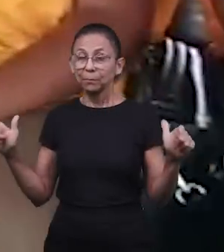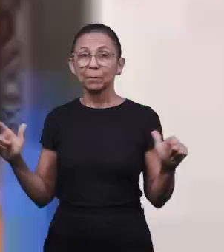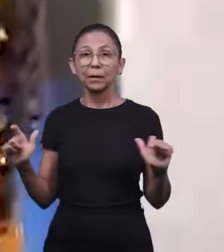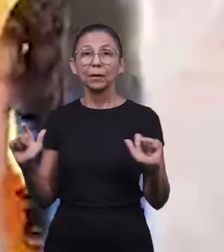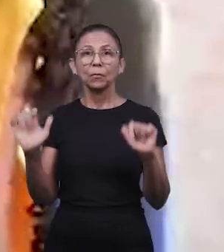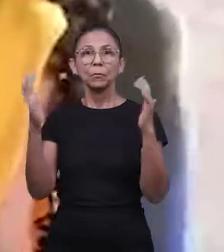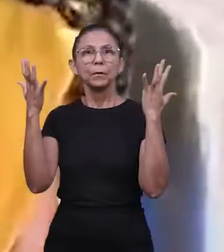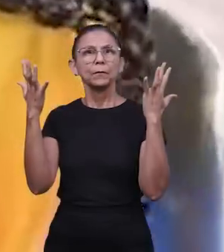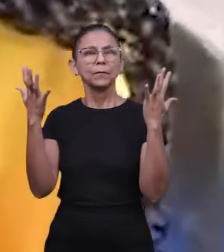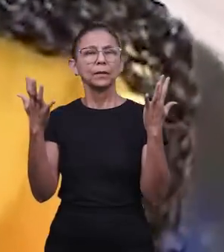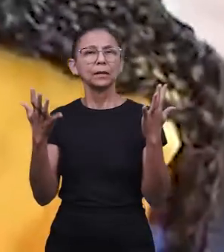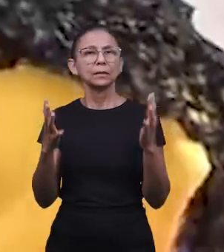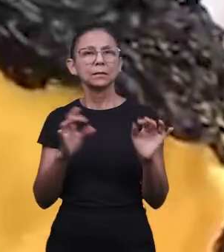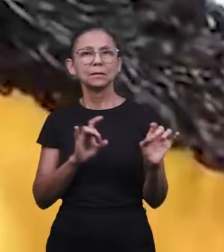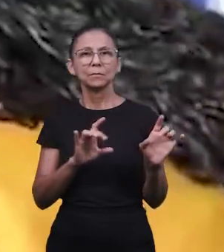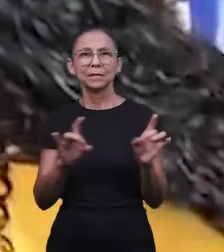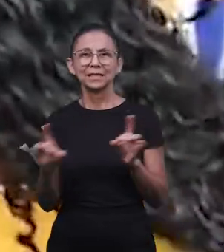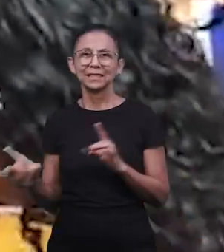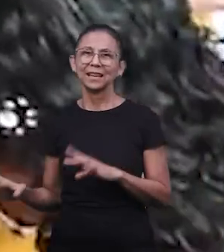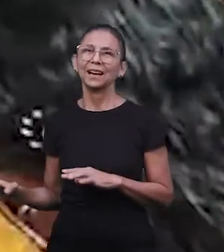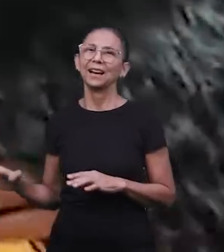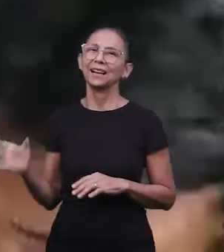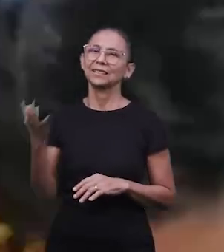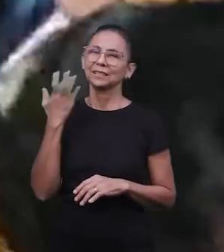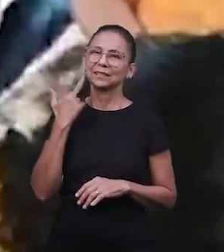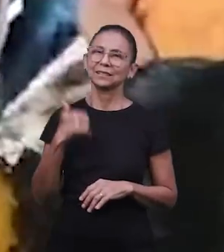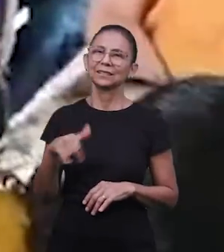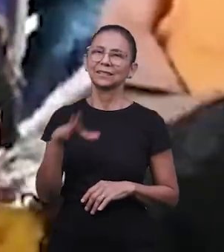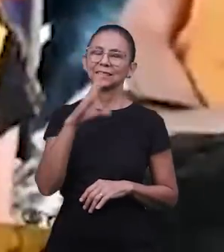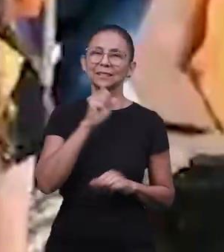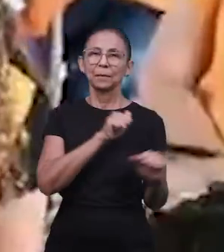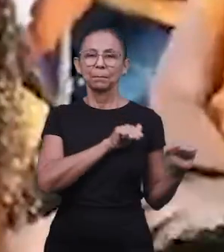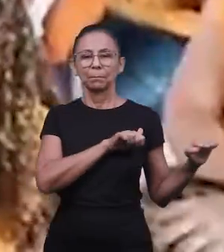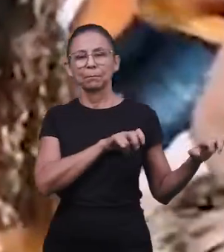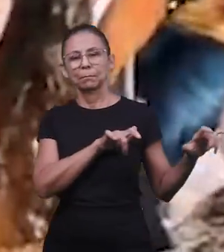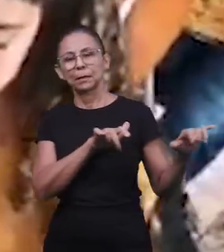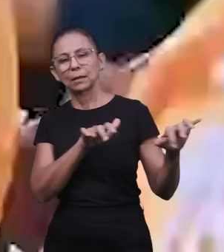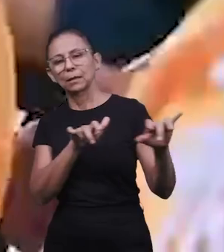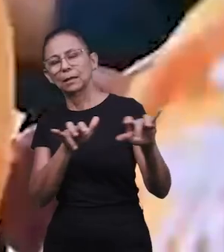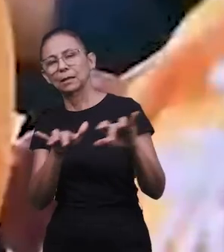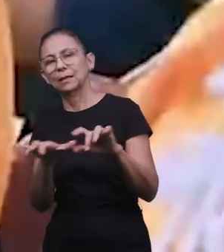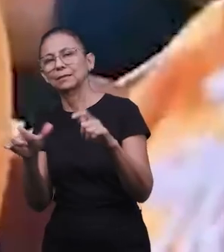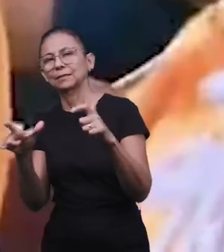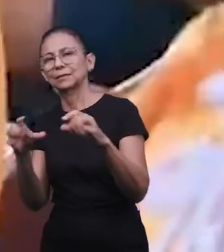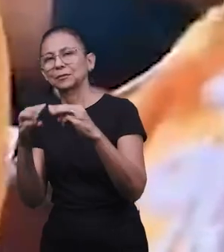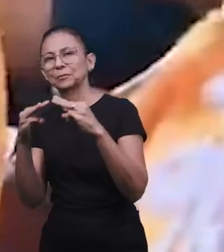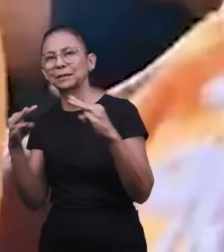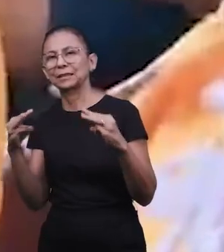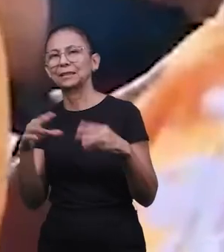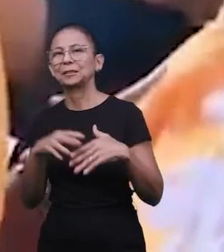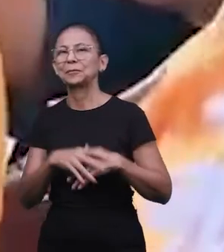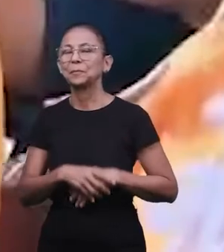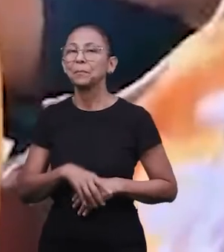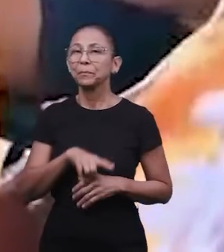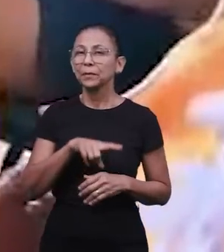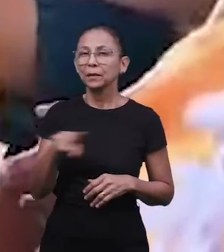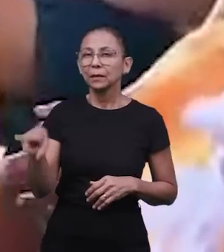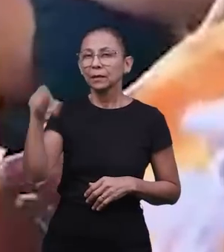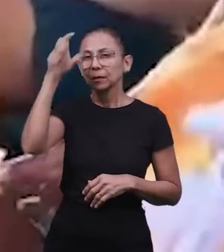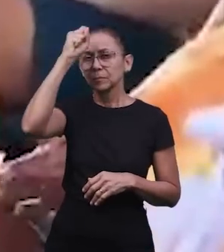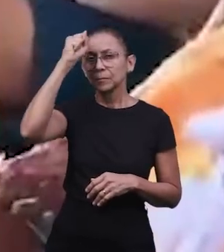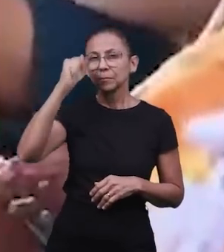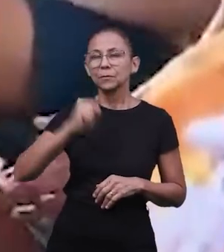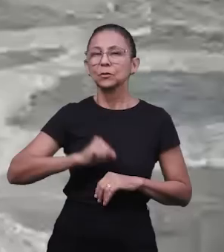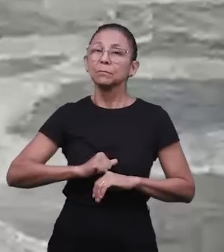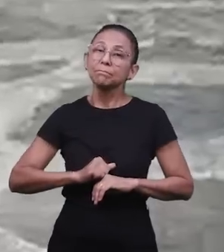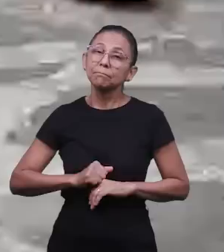lugar. E enquanto eles aprendem mais do Senhor de forma lúdica, os pais e os demais responsáveis assistem às aulas dos seminários